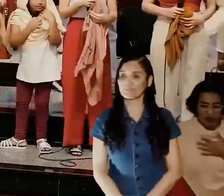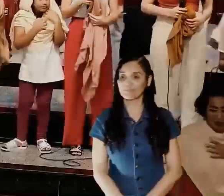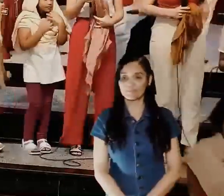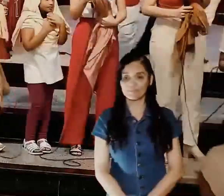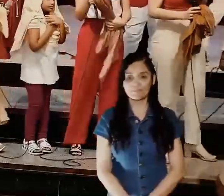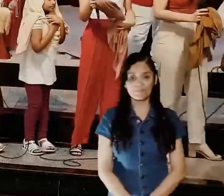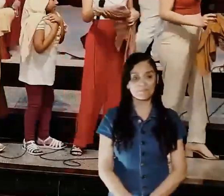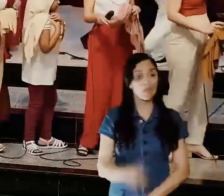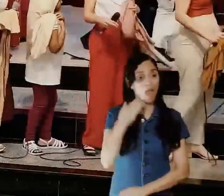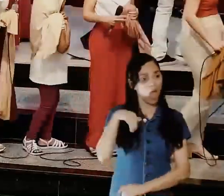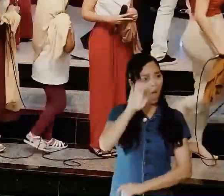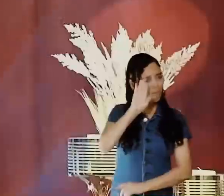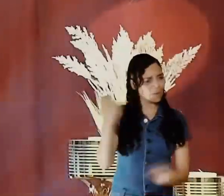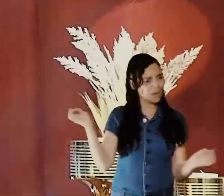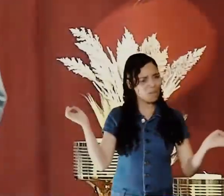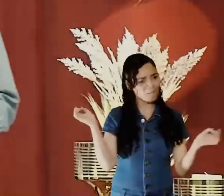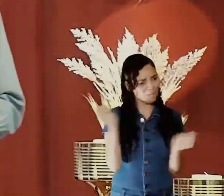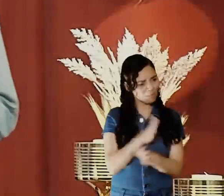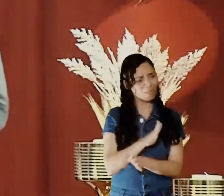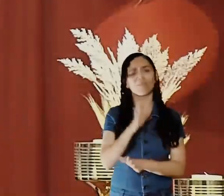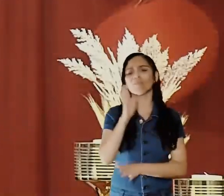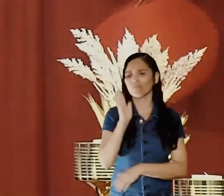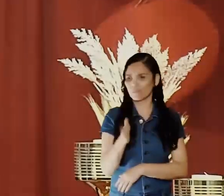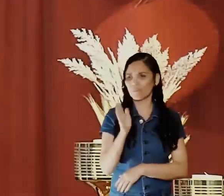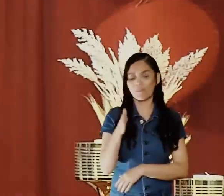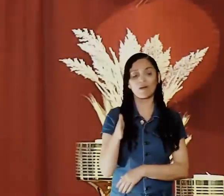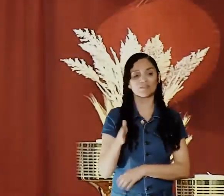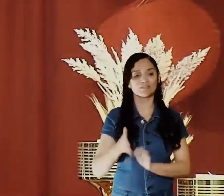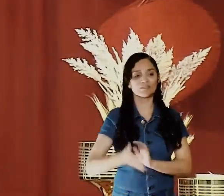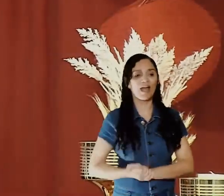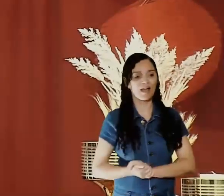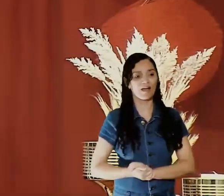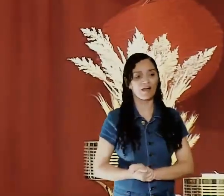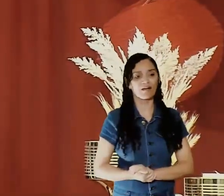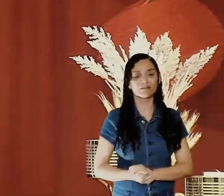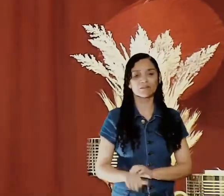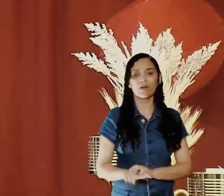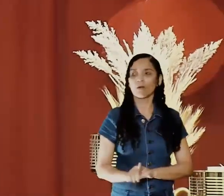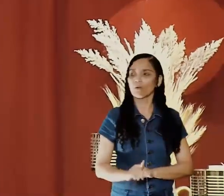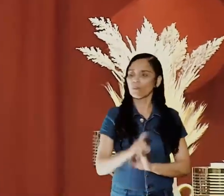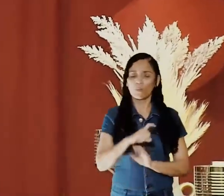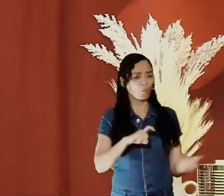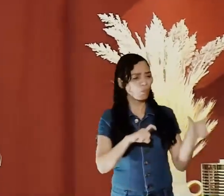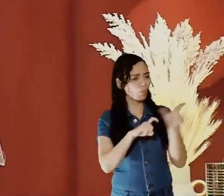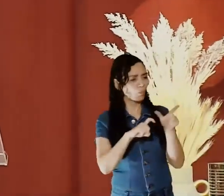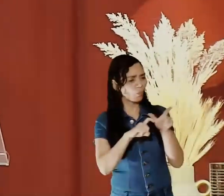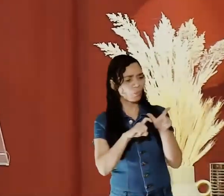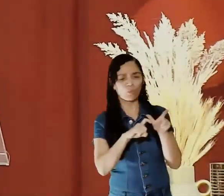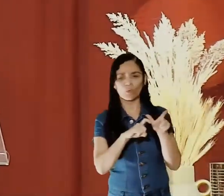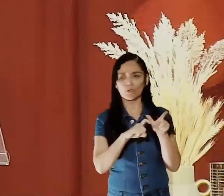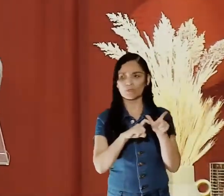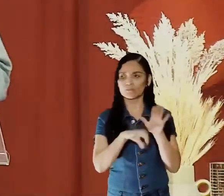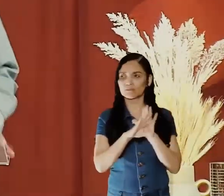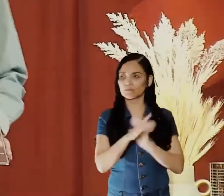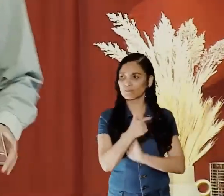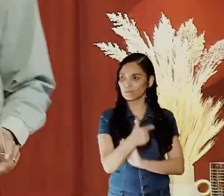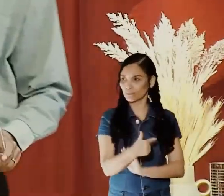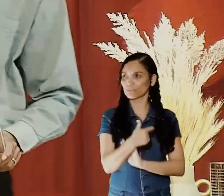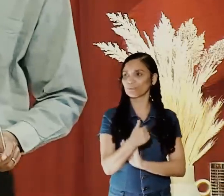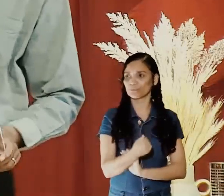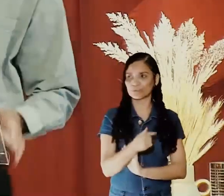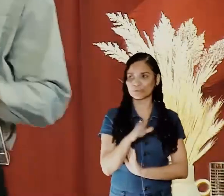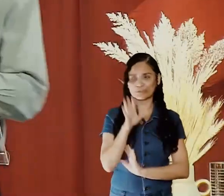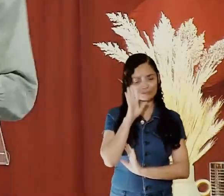Cumprimento da promessa. No Evangelho de Lucas, capítulo 2, nós vemos aquilo que os profetas haviam dito